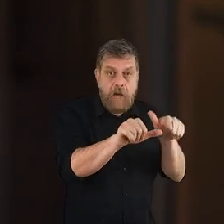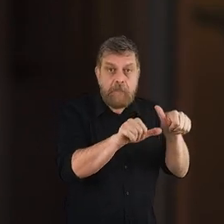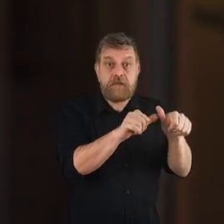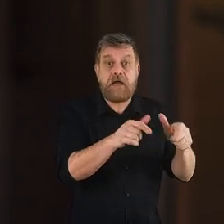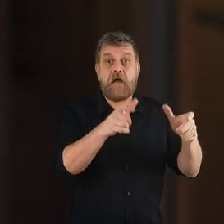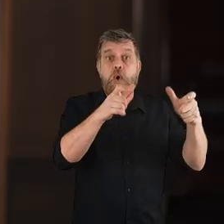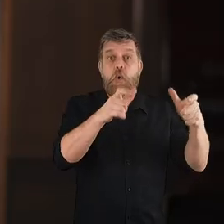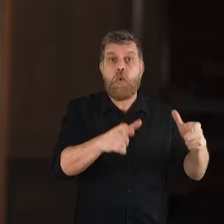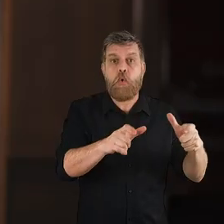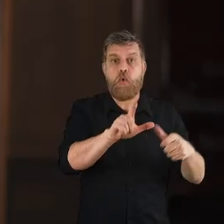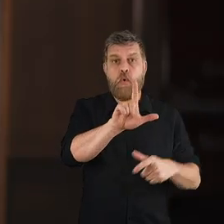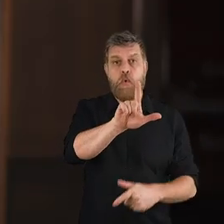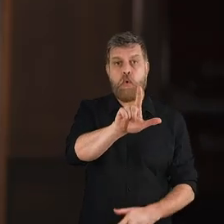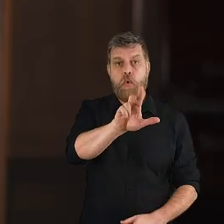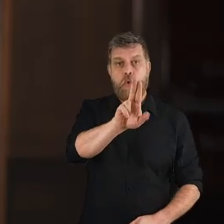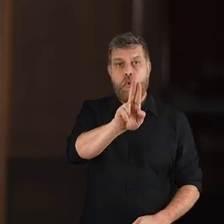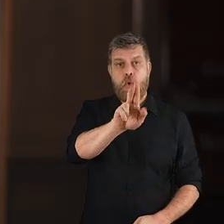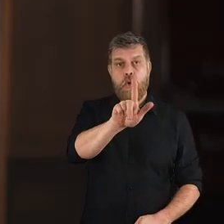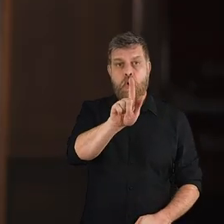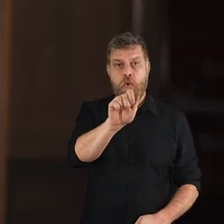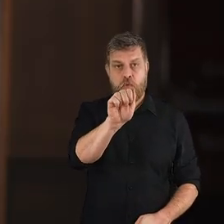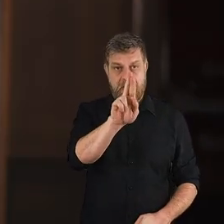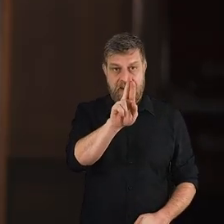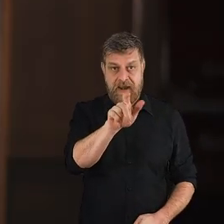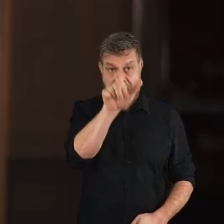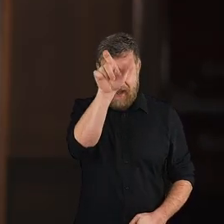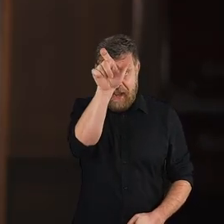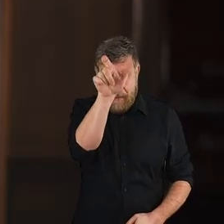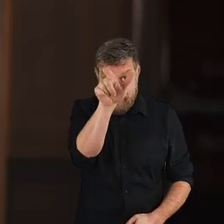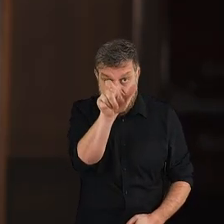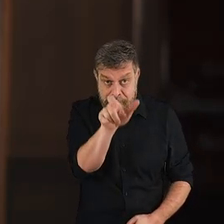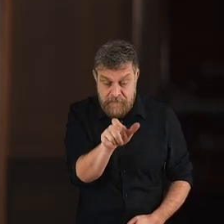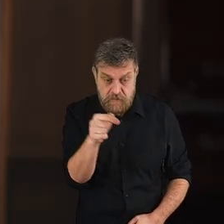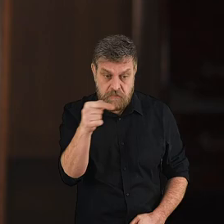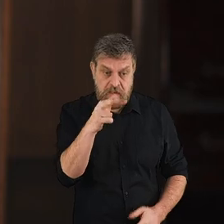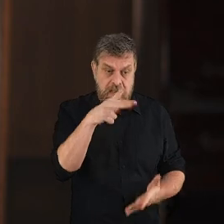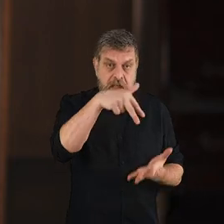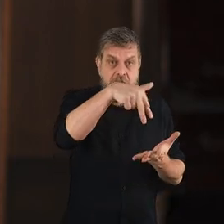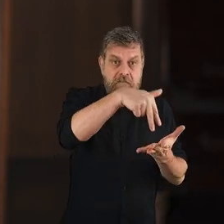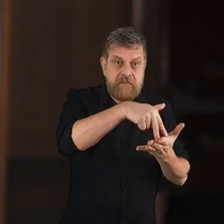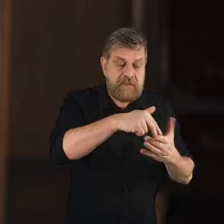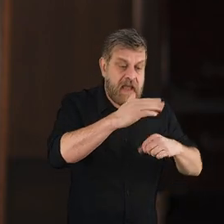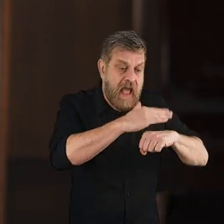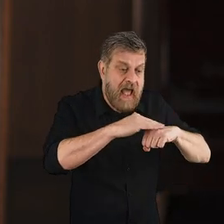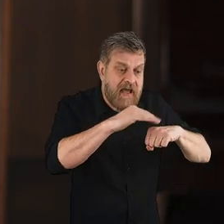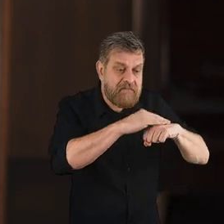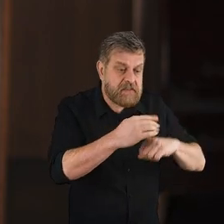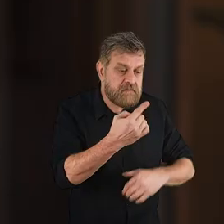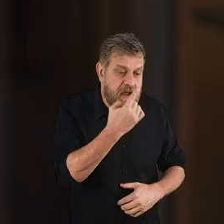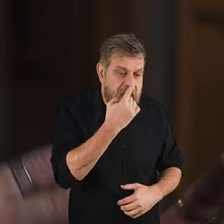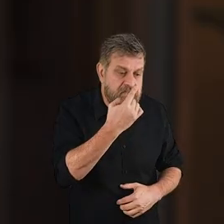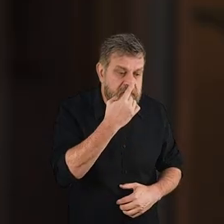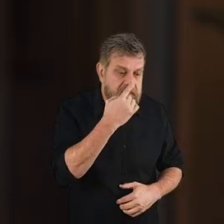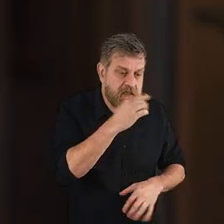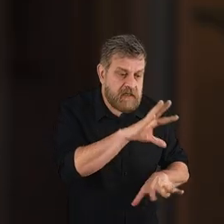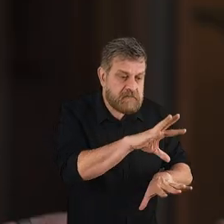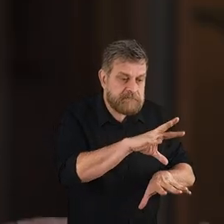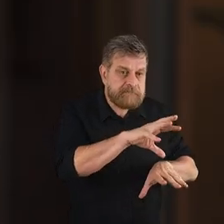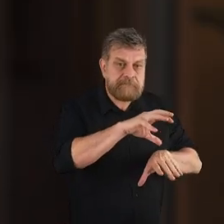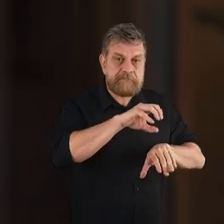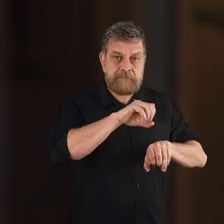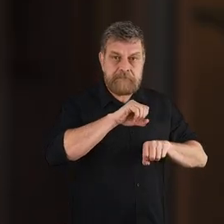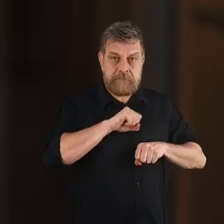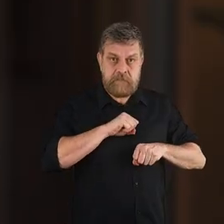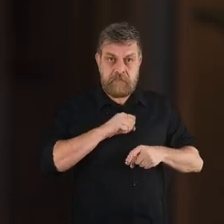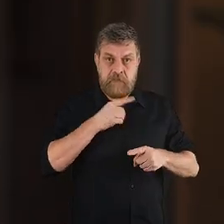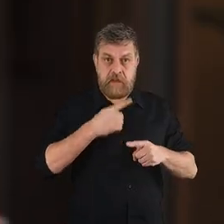lugar à medida que o indivíduo desenvolve afetos com ele. Mas justamente por